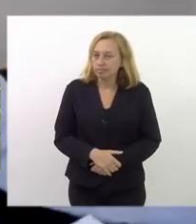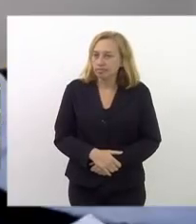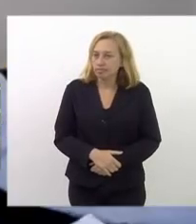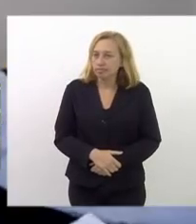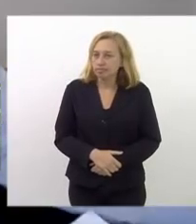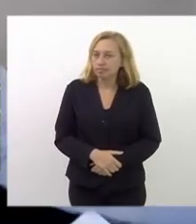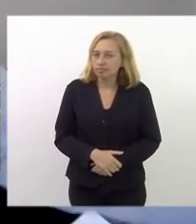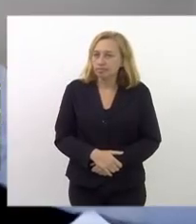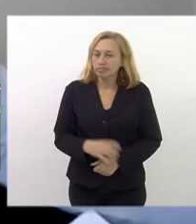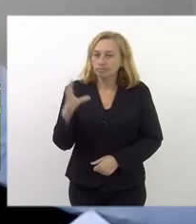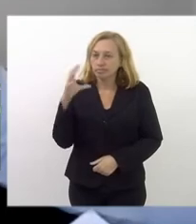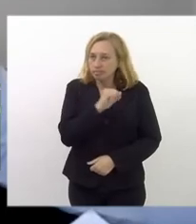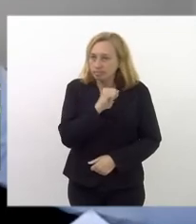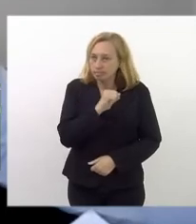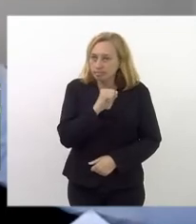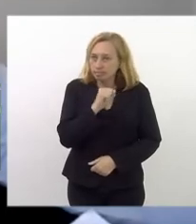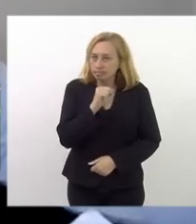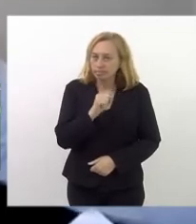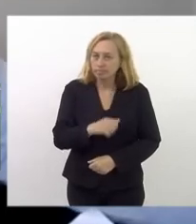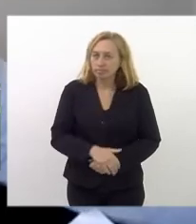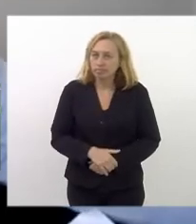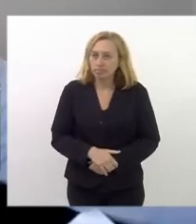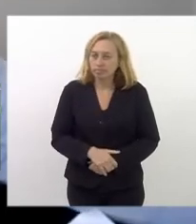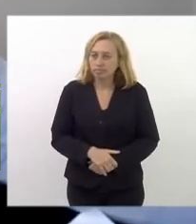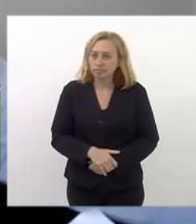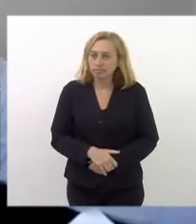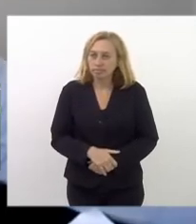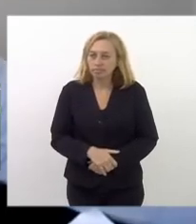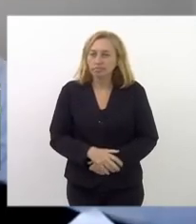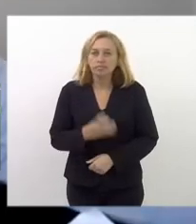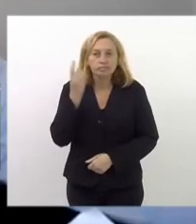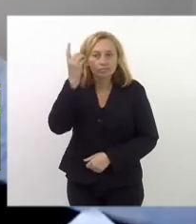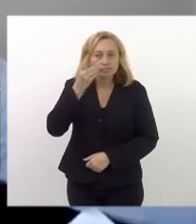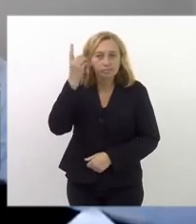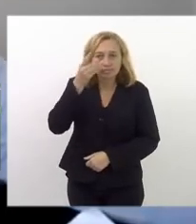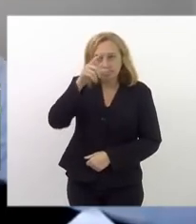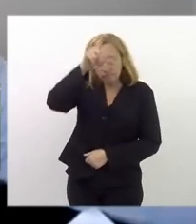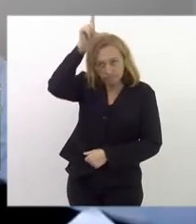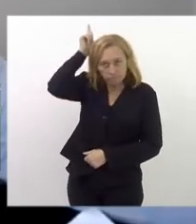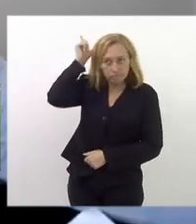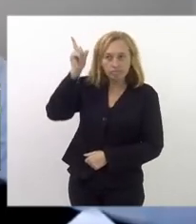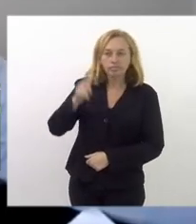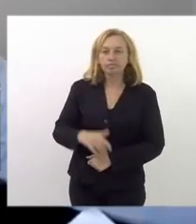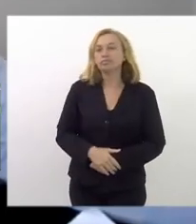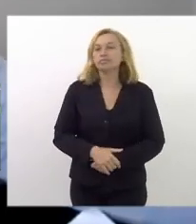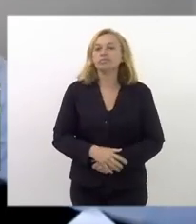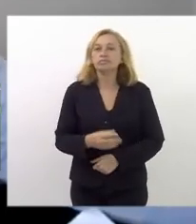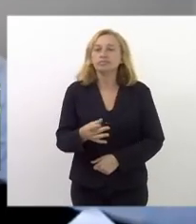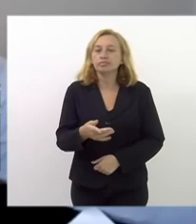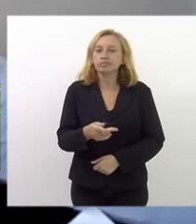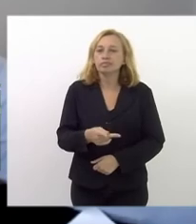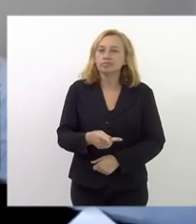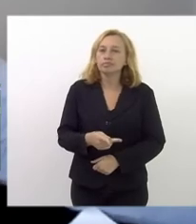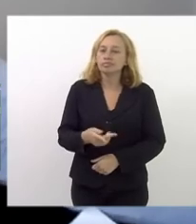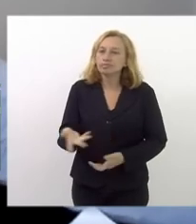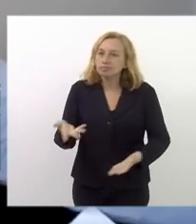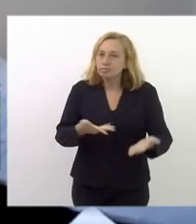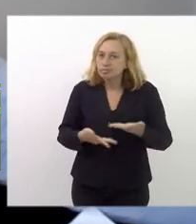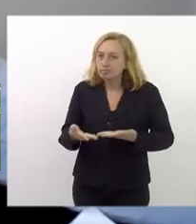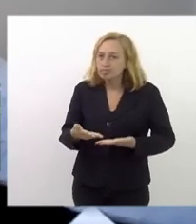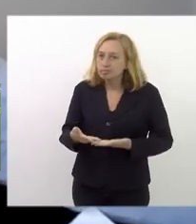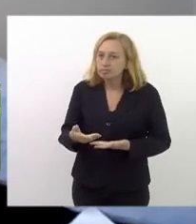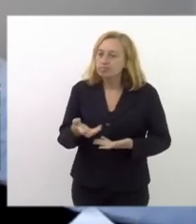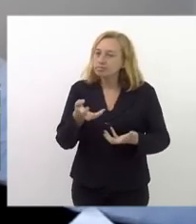uma coisa muito rápida. Assim, primeiro, como o Luiz Paulo falou, eu teria pessoalmente muito prazer em participar